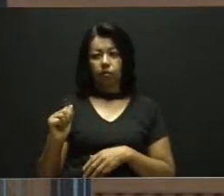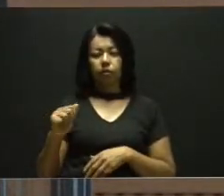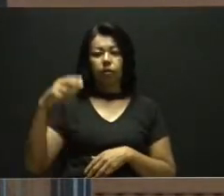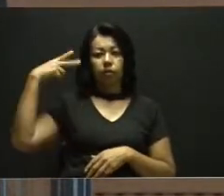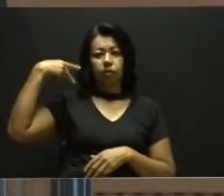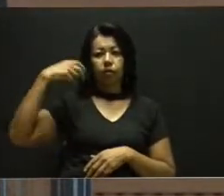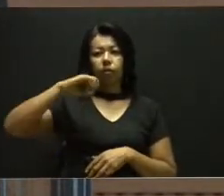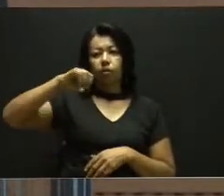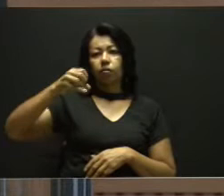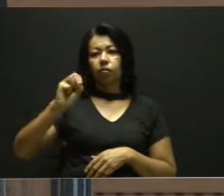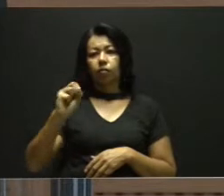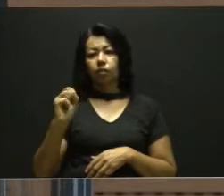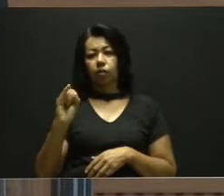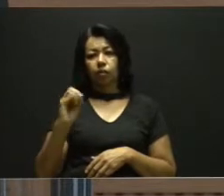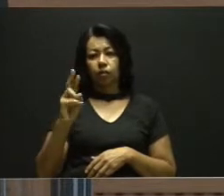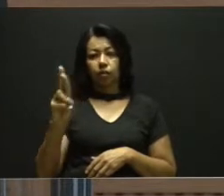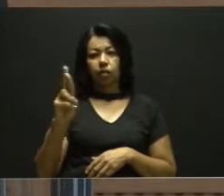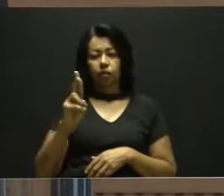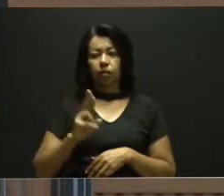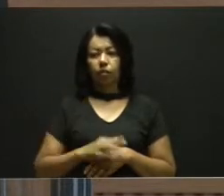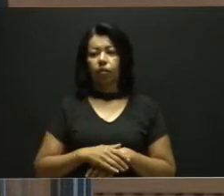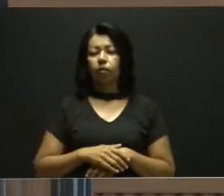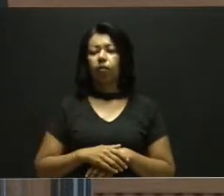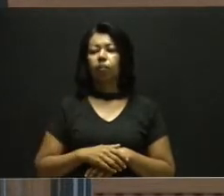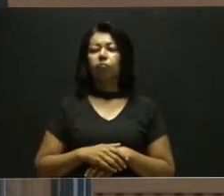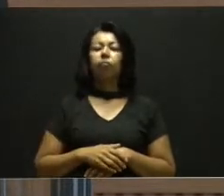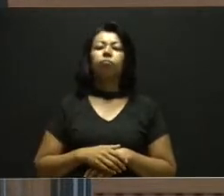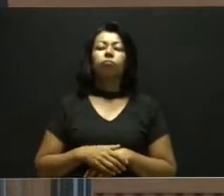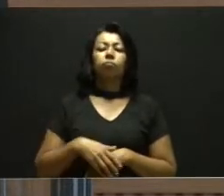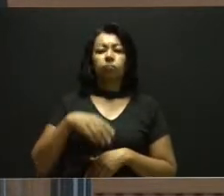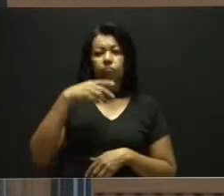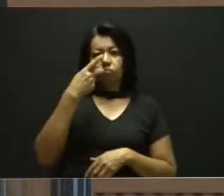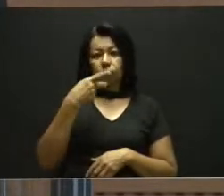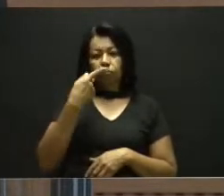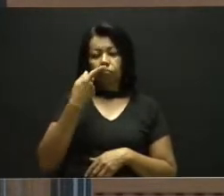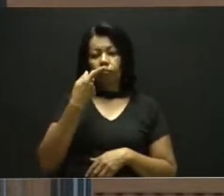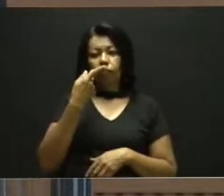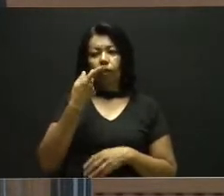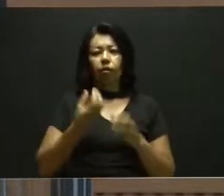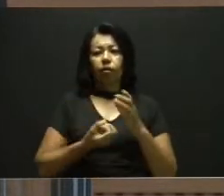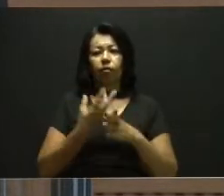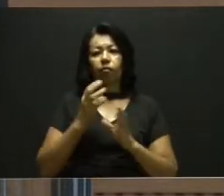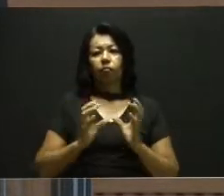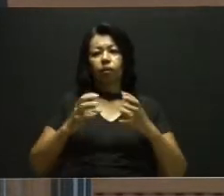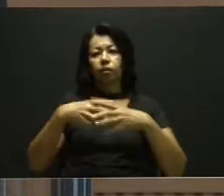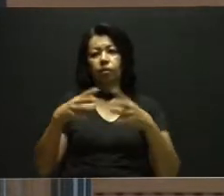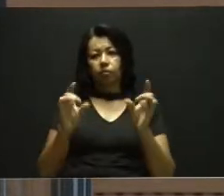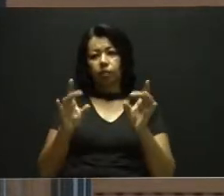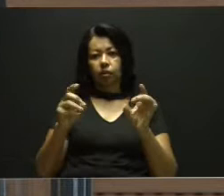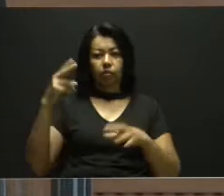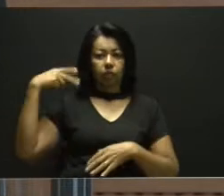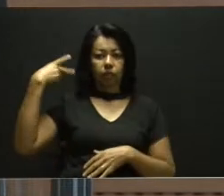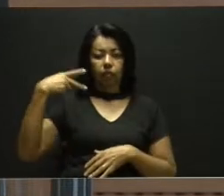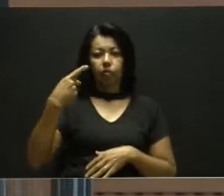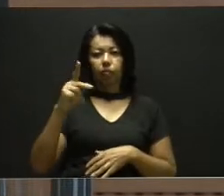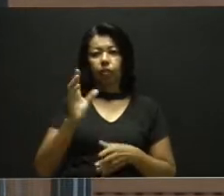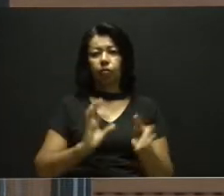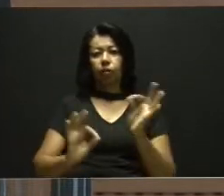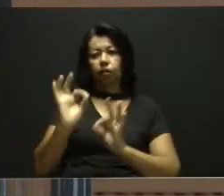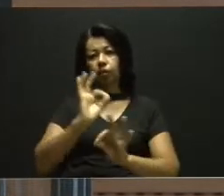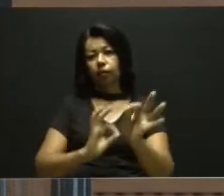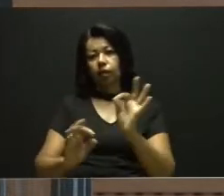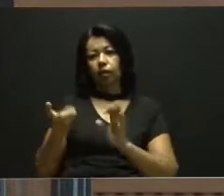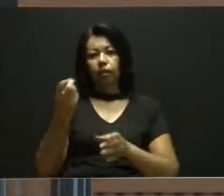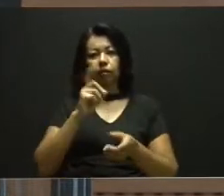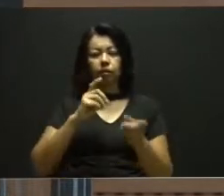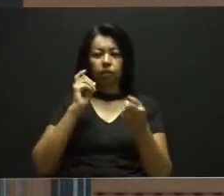jair ferreira lucas o jair do bar de greenwich o relator da comissão especial de vereadores criada para organizar este